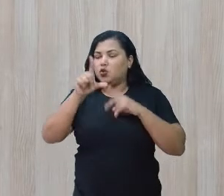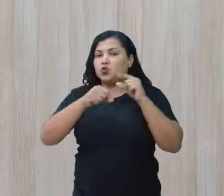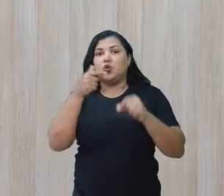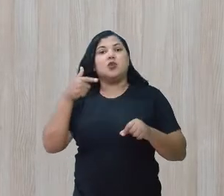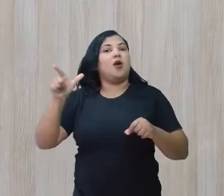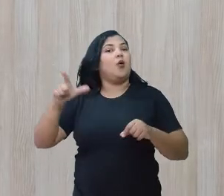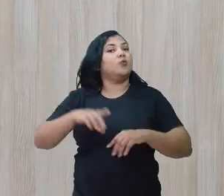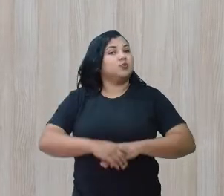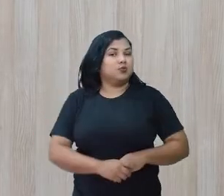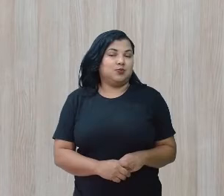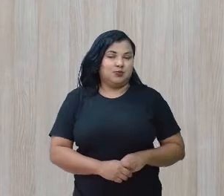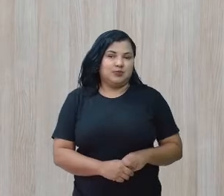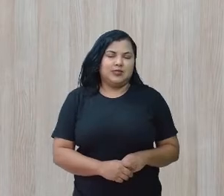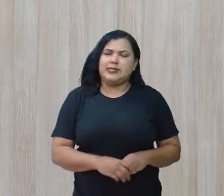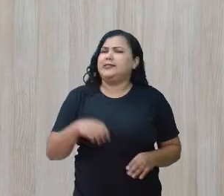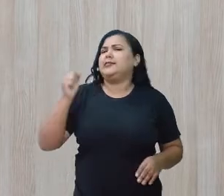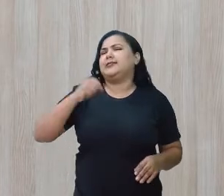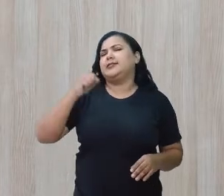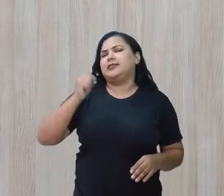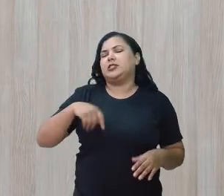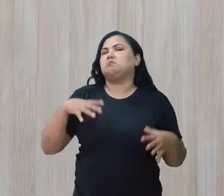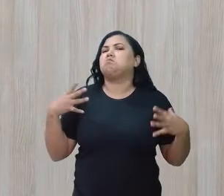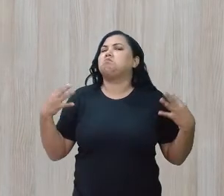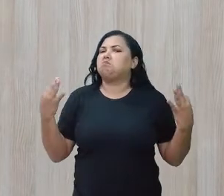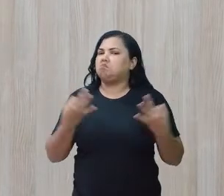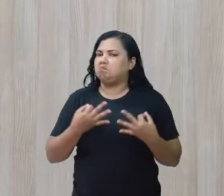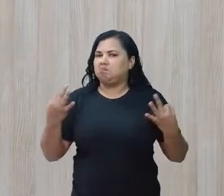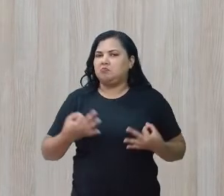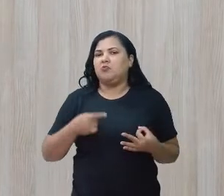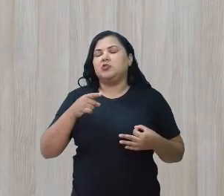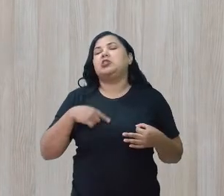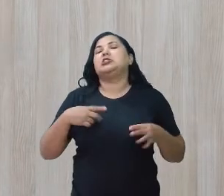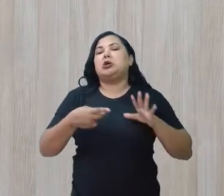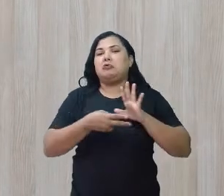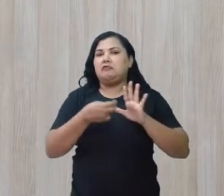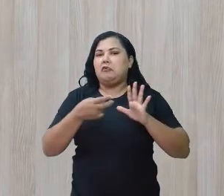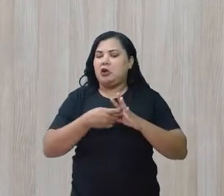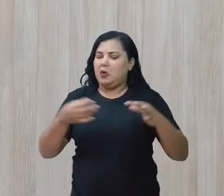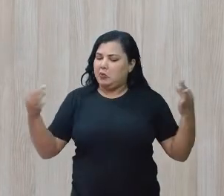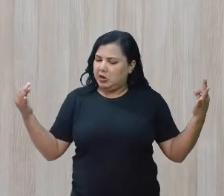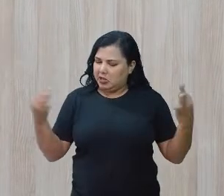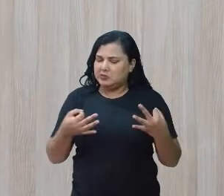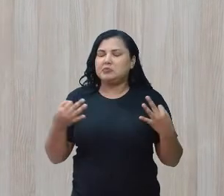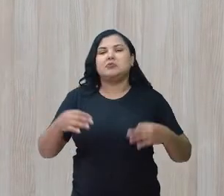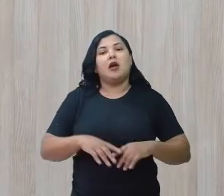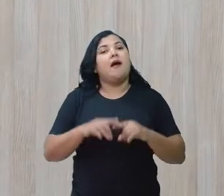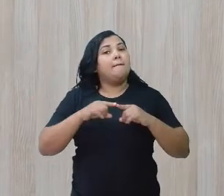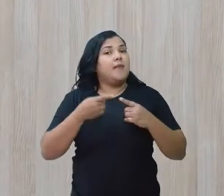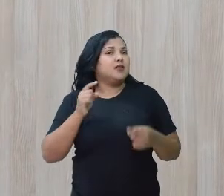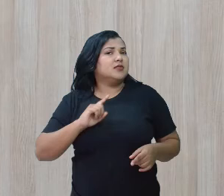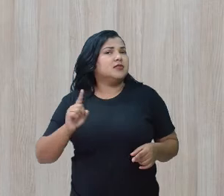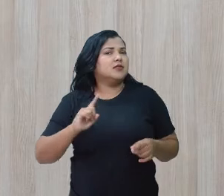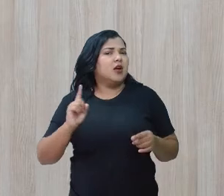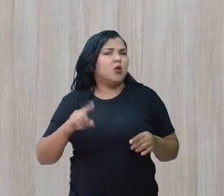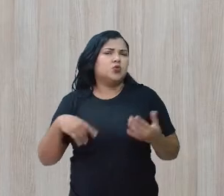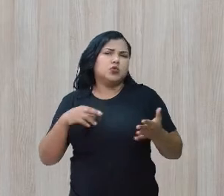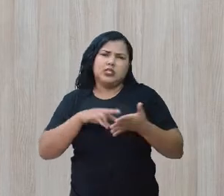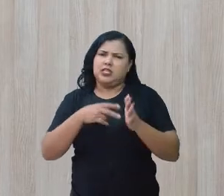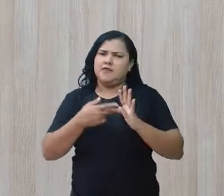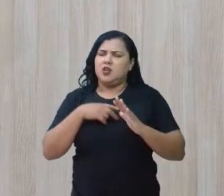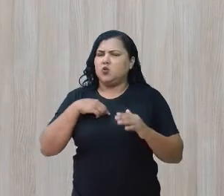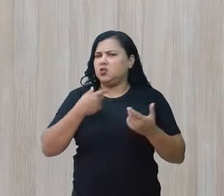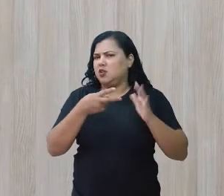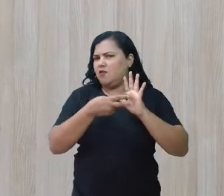Sim, não. Se sim, arrasou, hein? Você está com um repertório aí, massa. Mas se não, não significa que